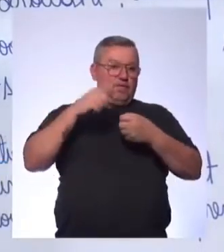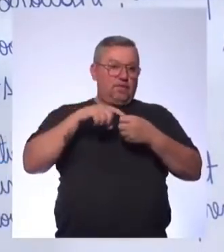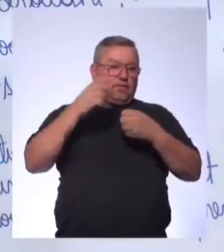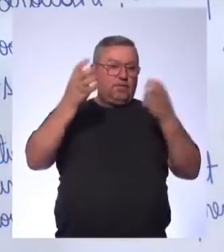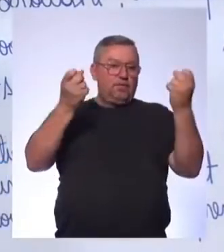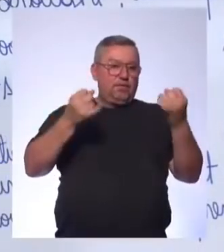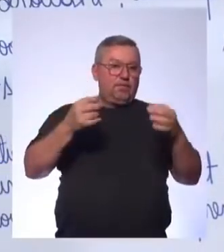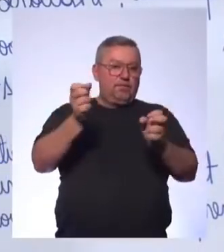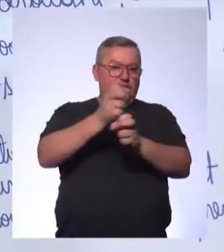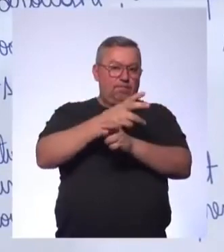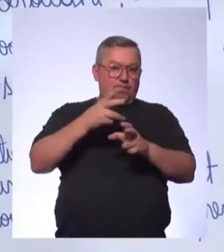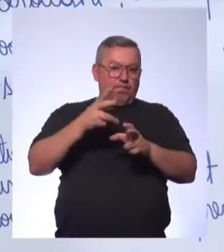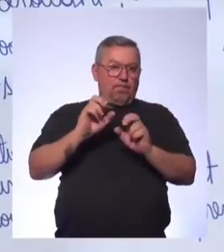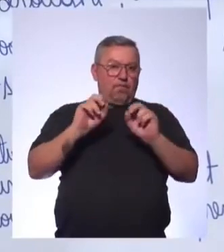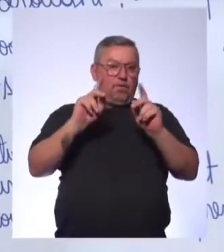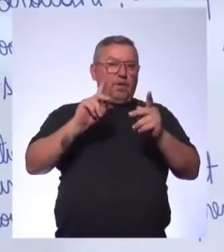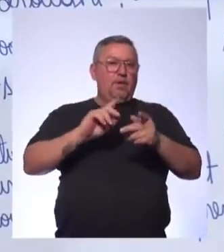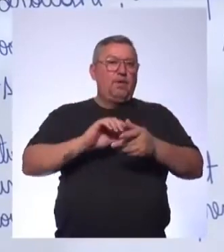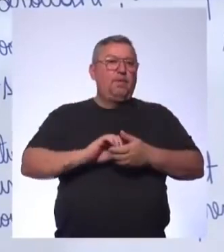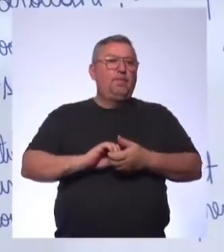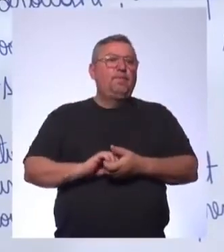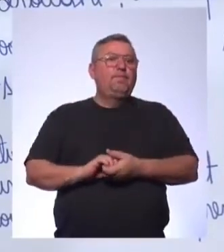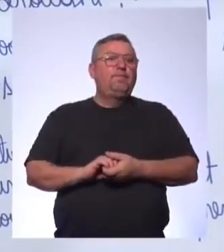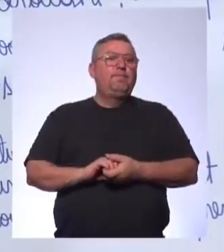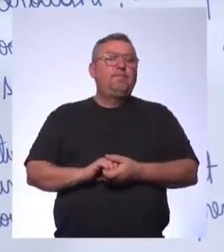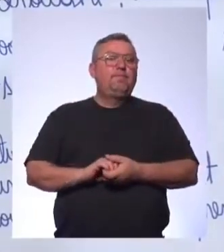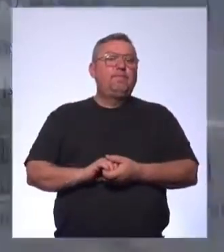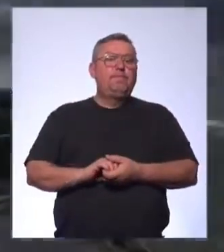definição de ciclone. See you later, te vejo daqui a pouco.